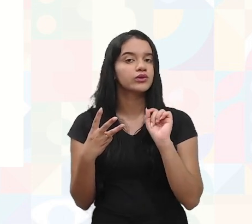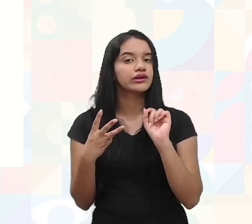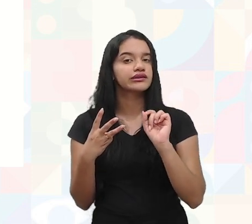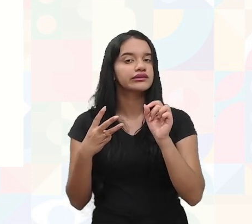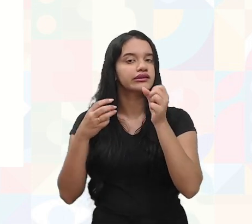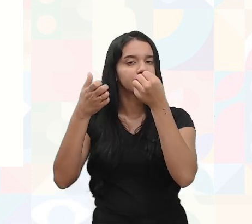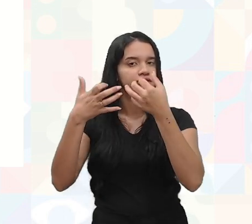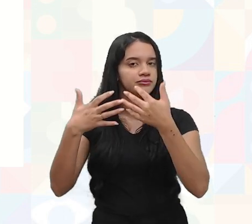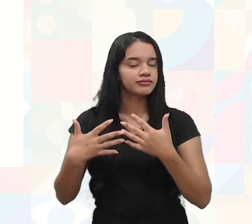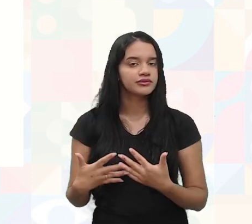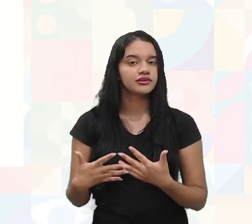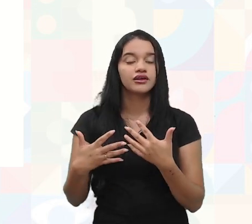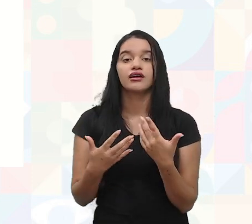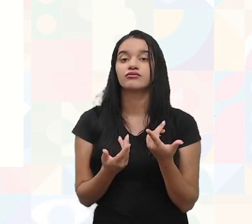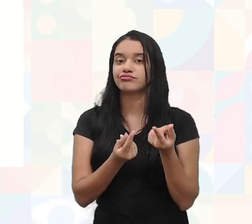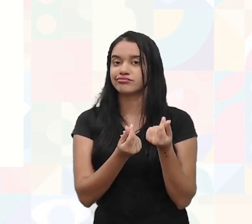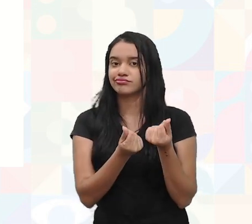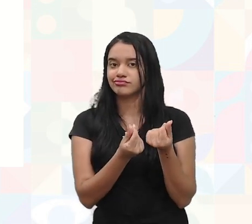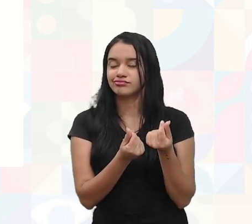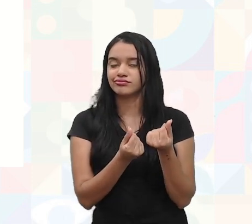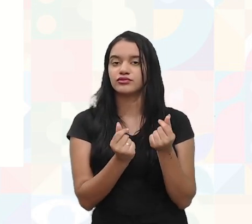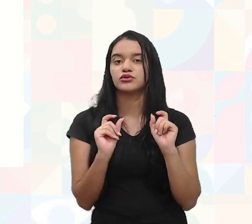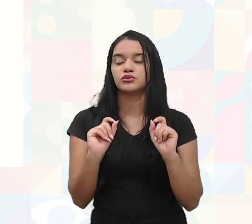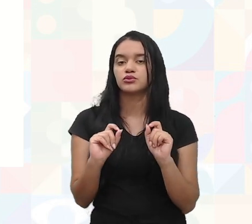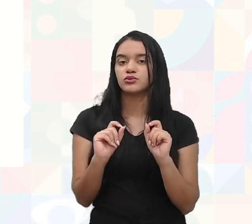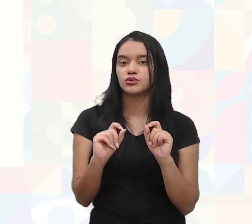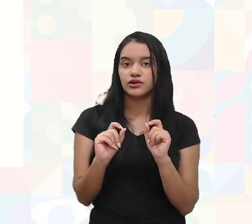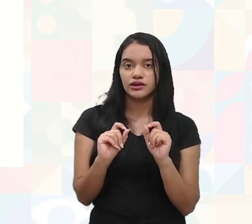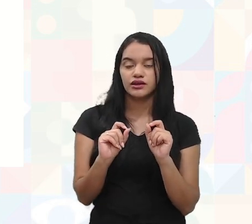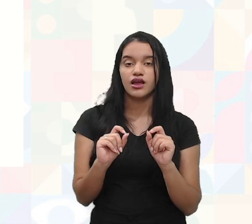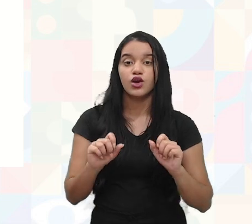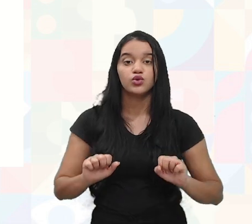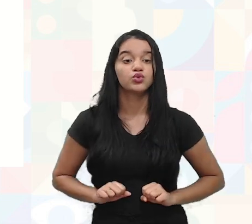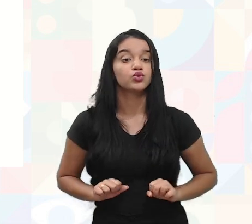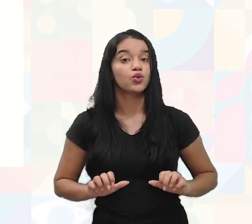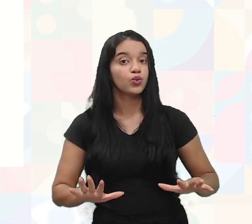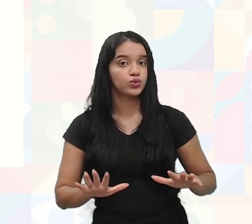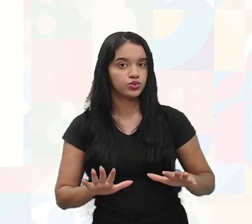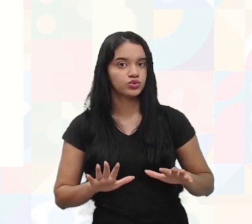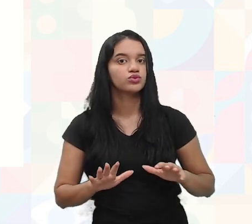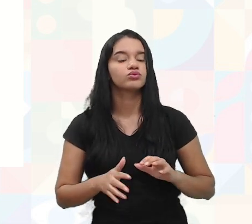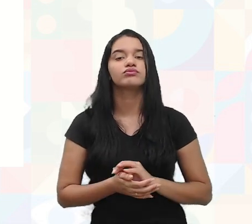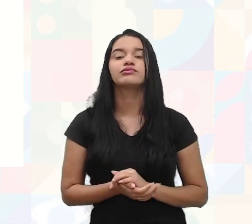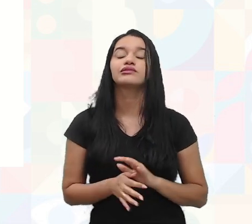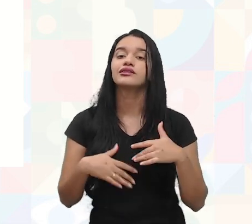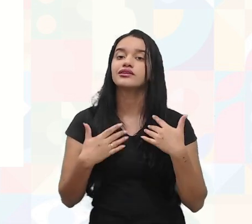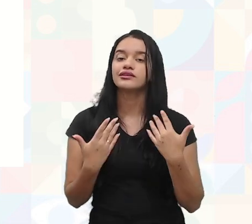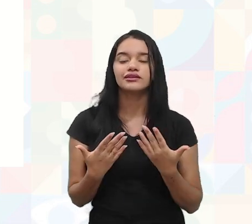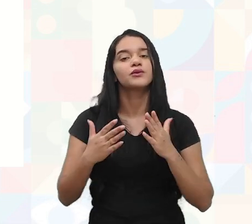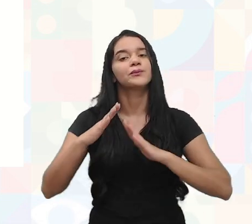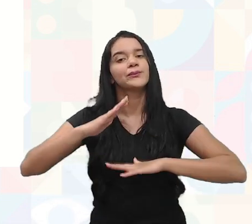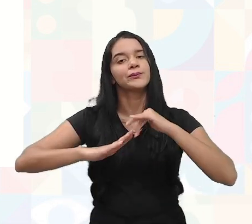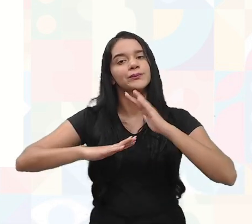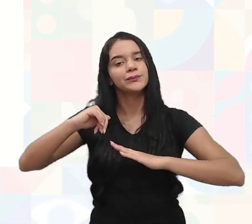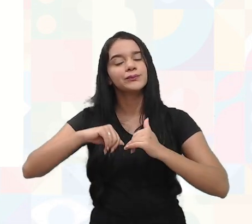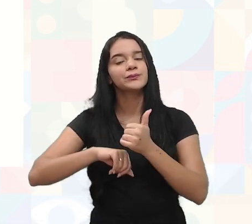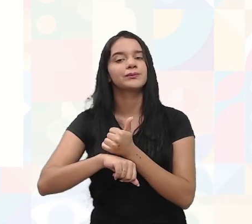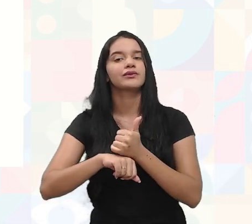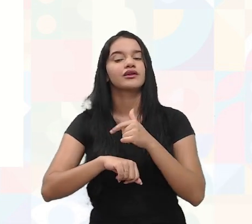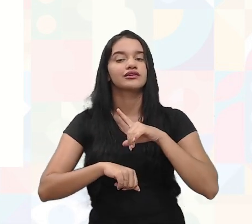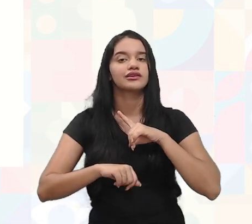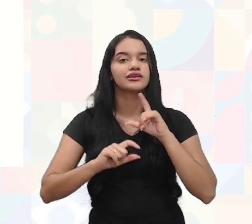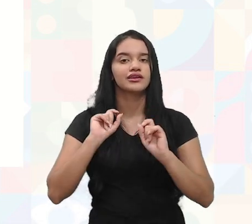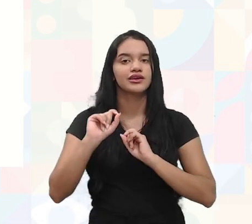falando dessa questão de precificar, são os custos operacionais. Então, o profissional ele vai ter que fazer todo